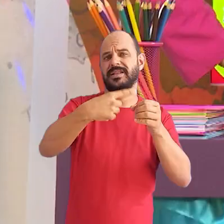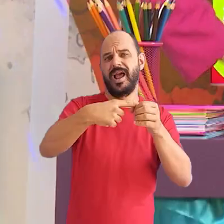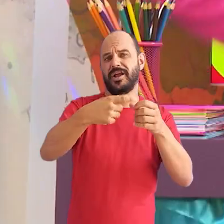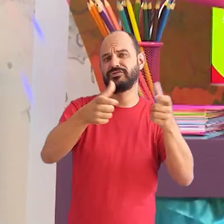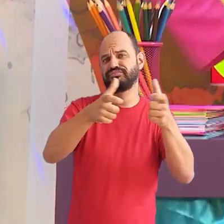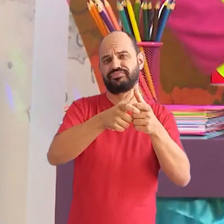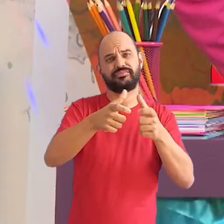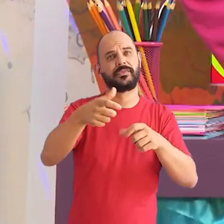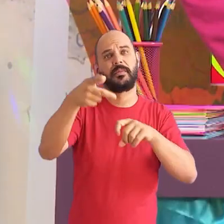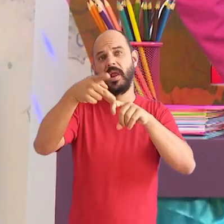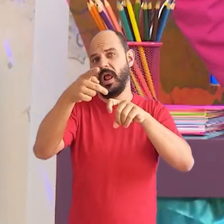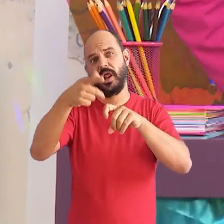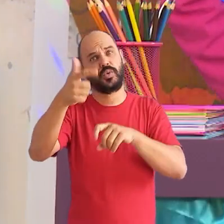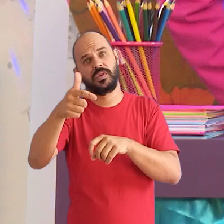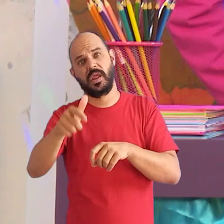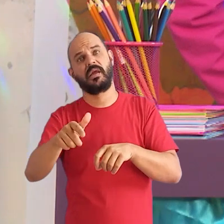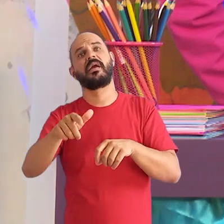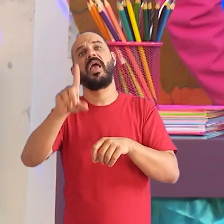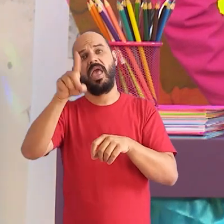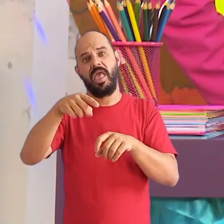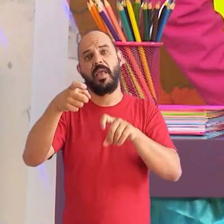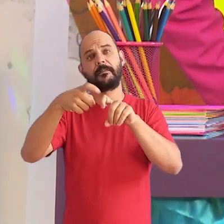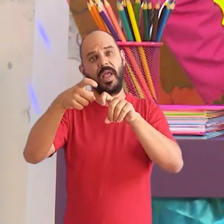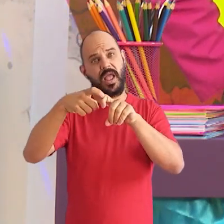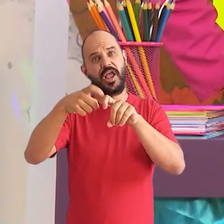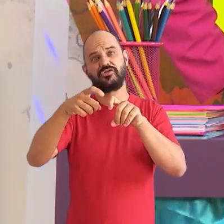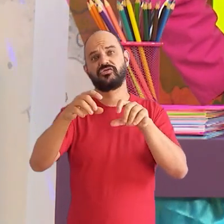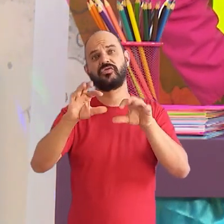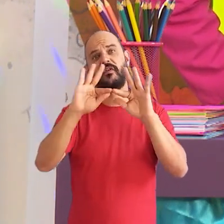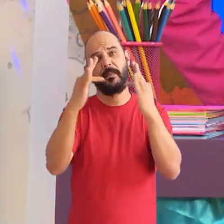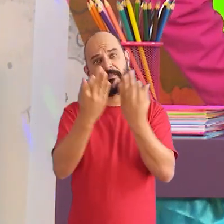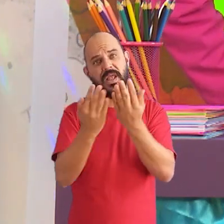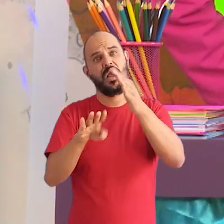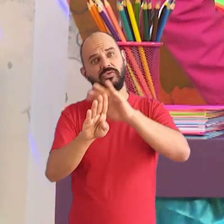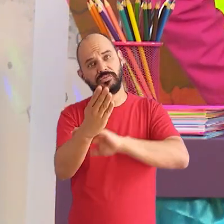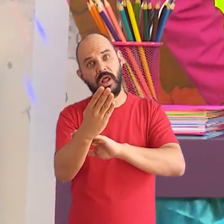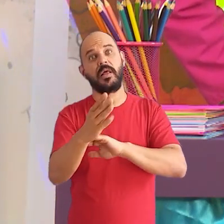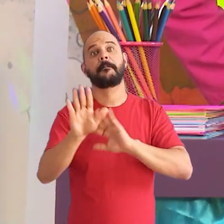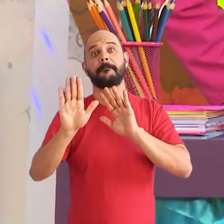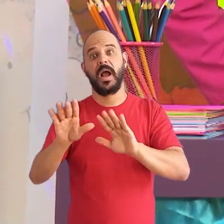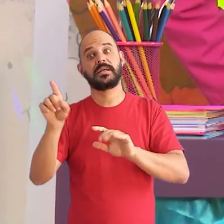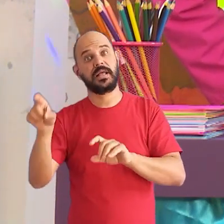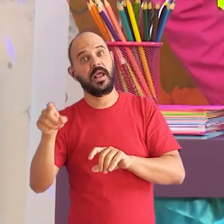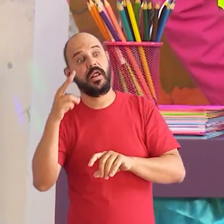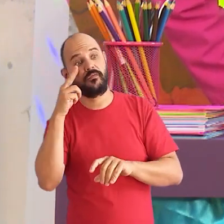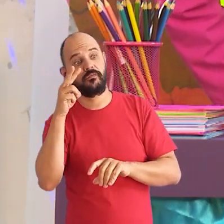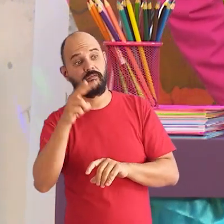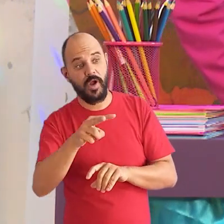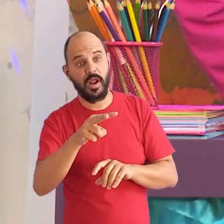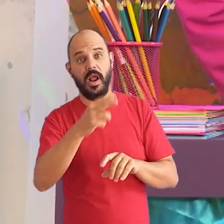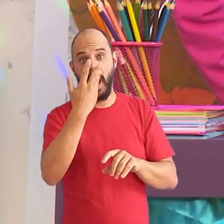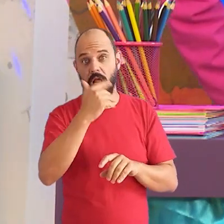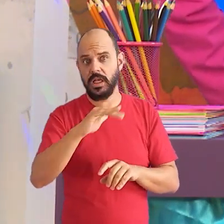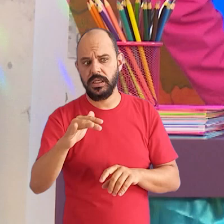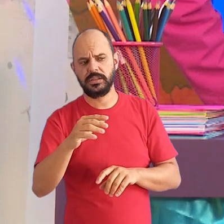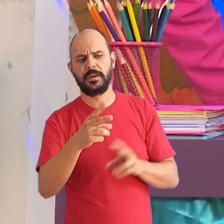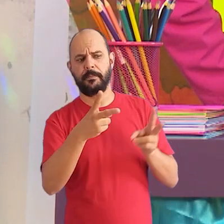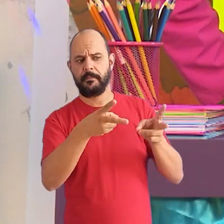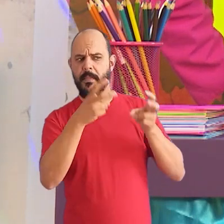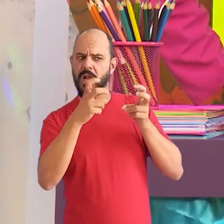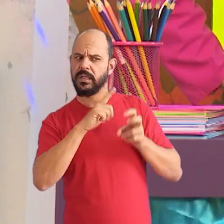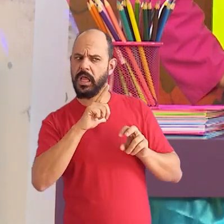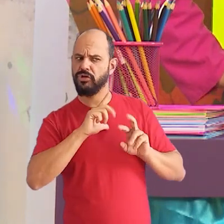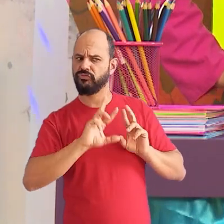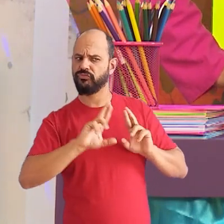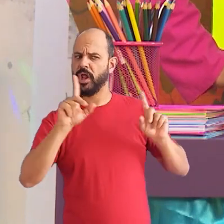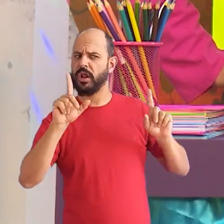numa cidade que não tem pediatra, às vezes é o médico da família. Ótimo, mas esse médico tem que olhar essa criança. Se ele